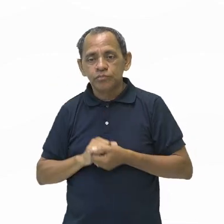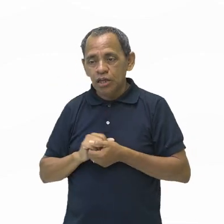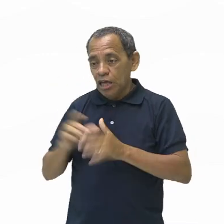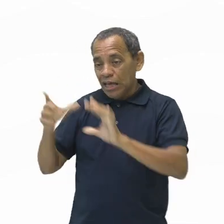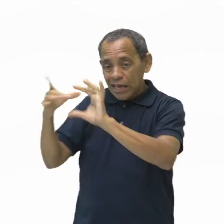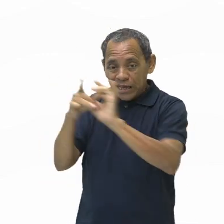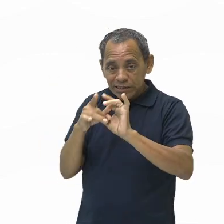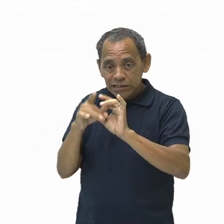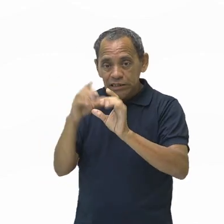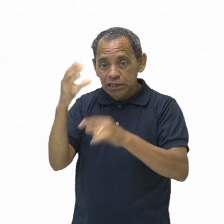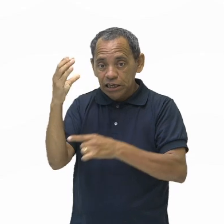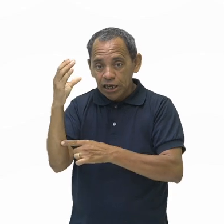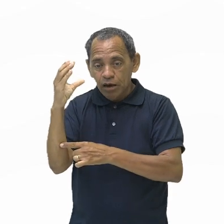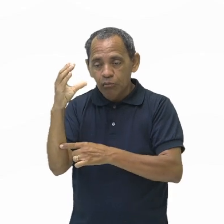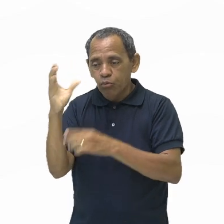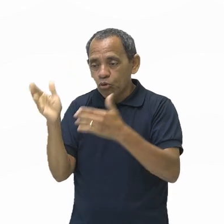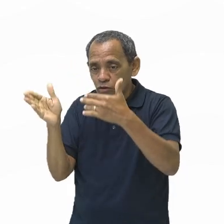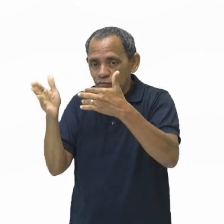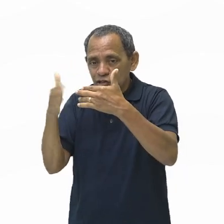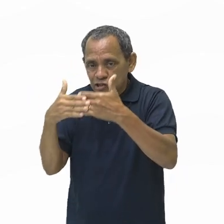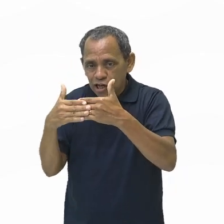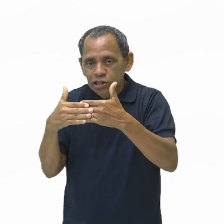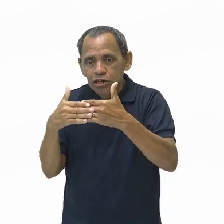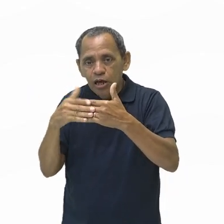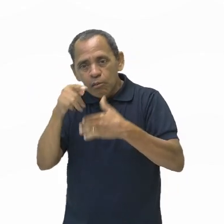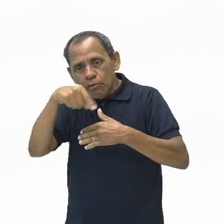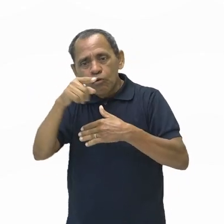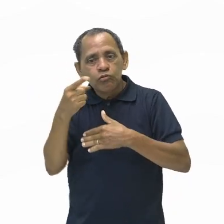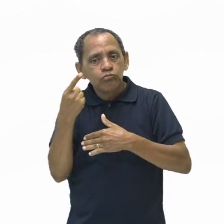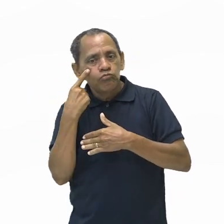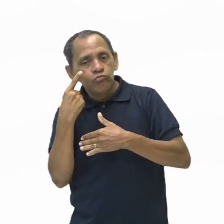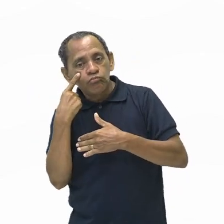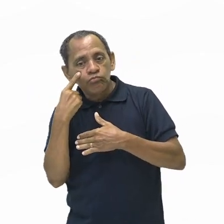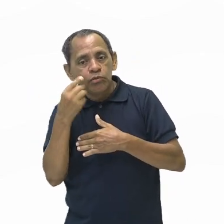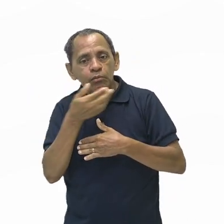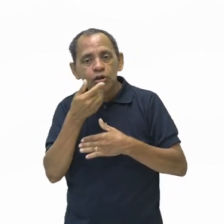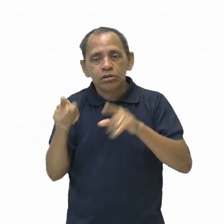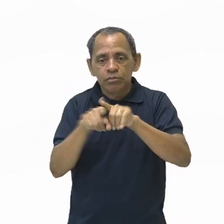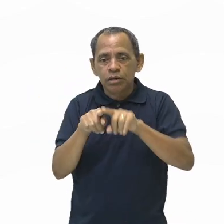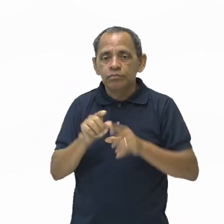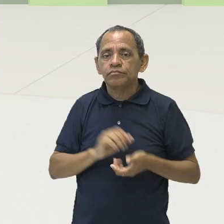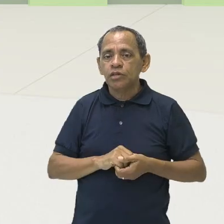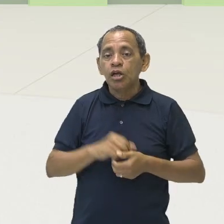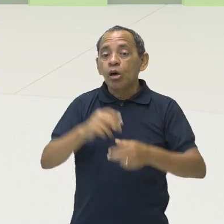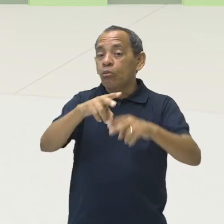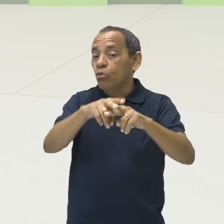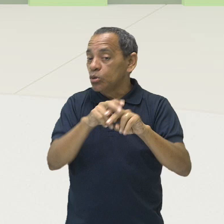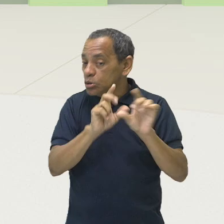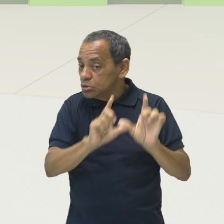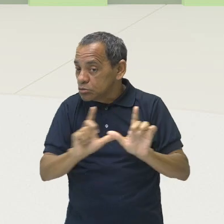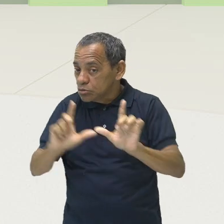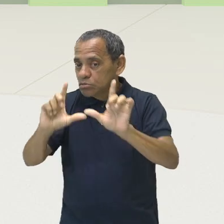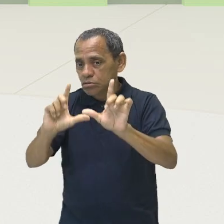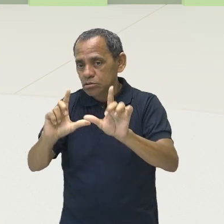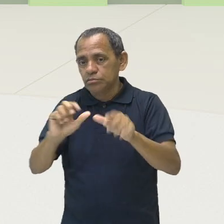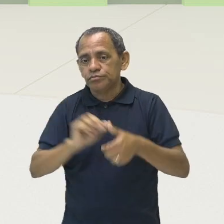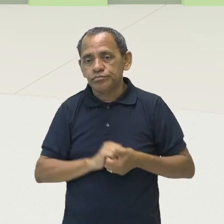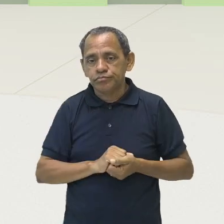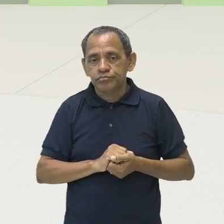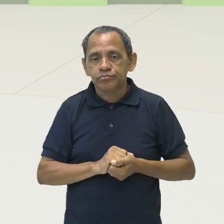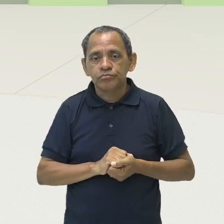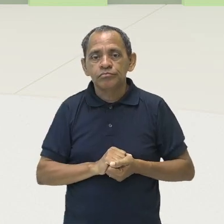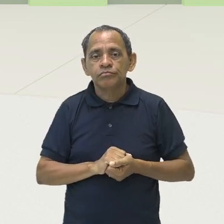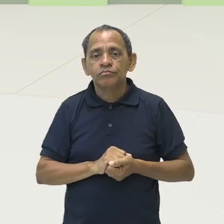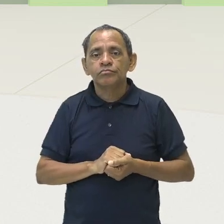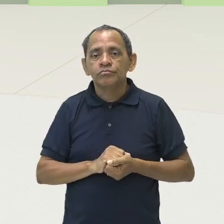correto? Para vocês conseguirem visualizar melhor. Por isso que eu botei aqui em forma de cartela. E agora nós vamos, sim, para a classificação das